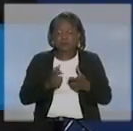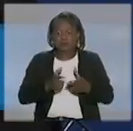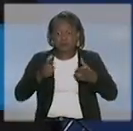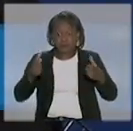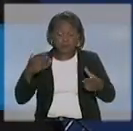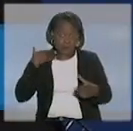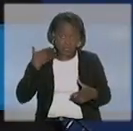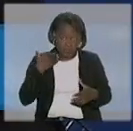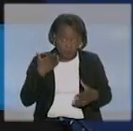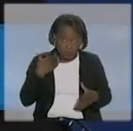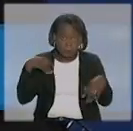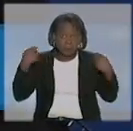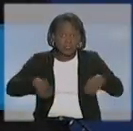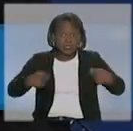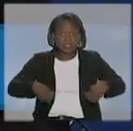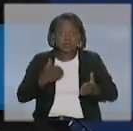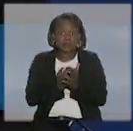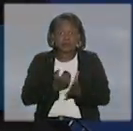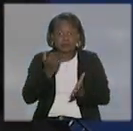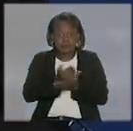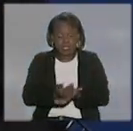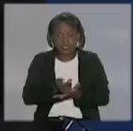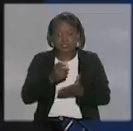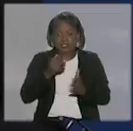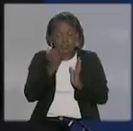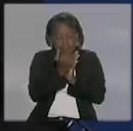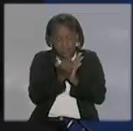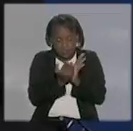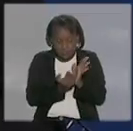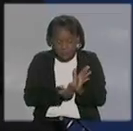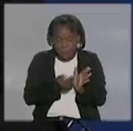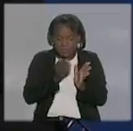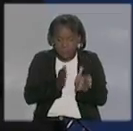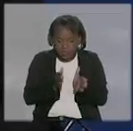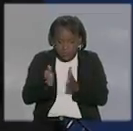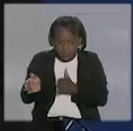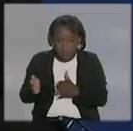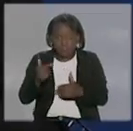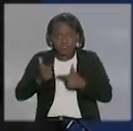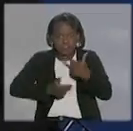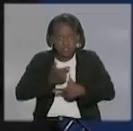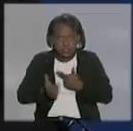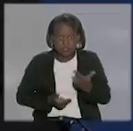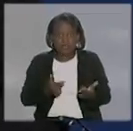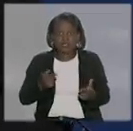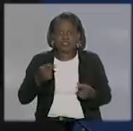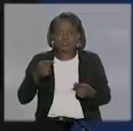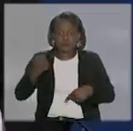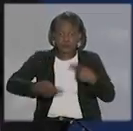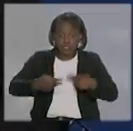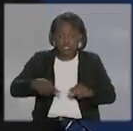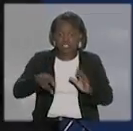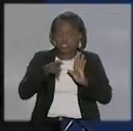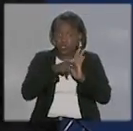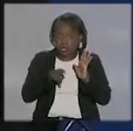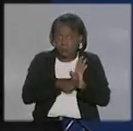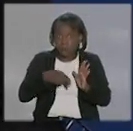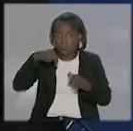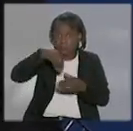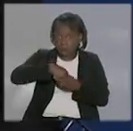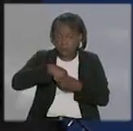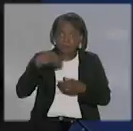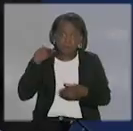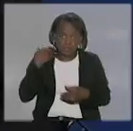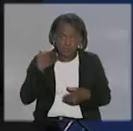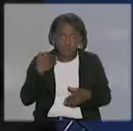quanto maior o banco, mais necessário são procedimentos e processos, políticas e normas que o banco